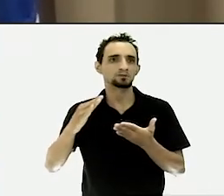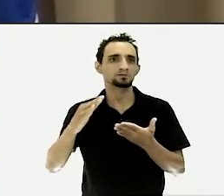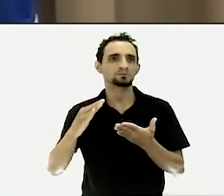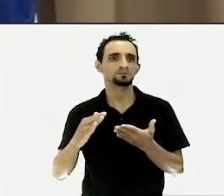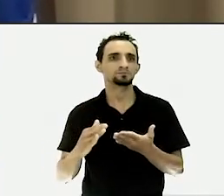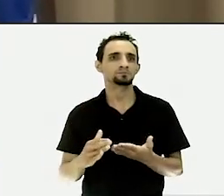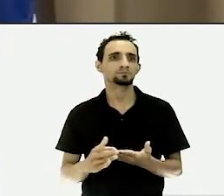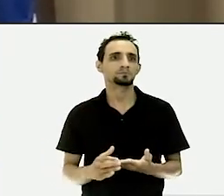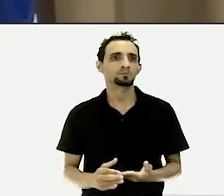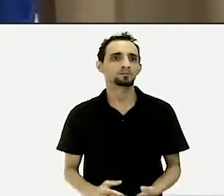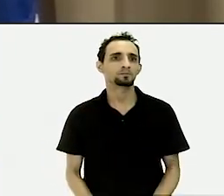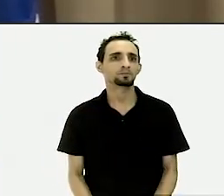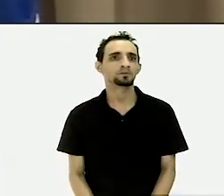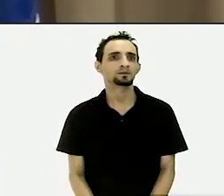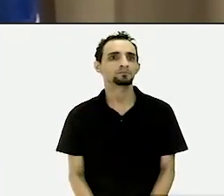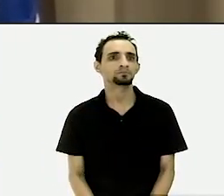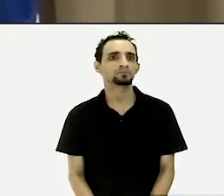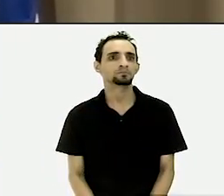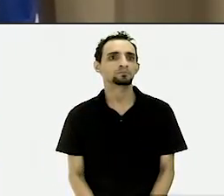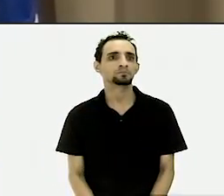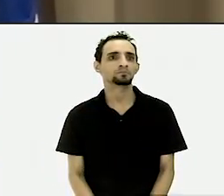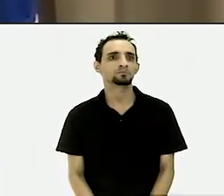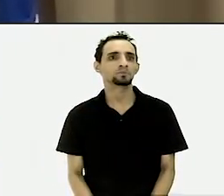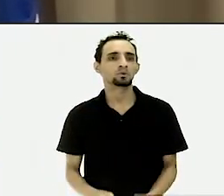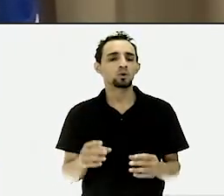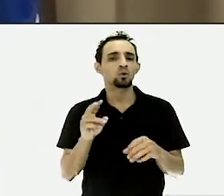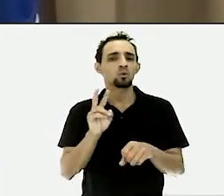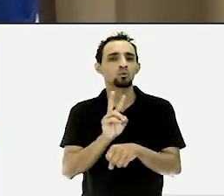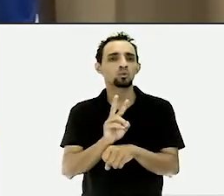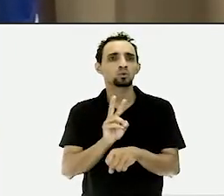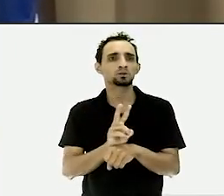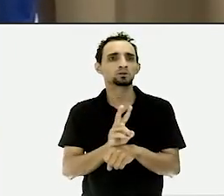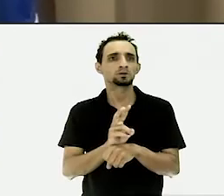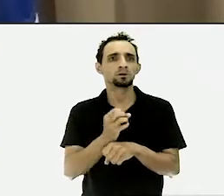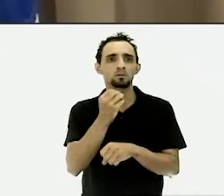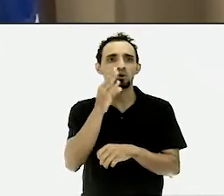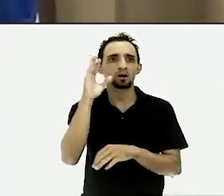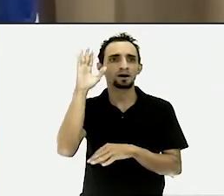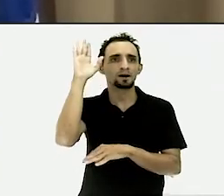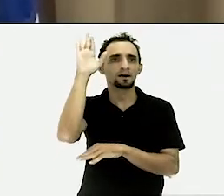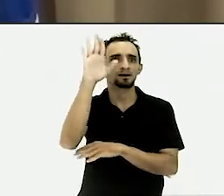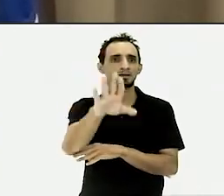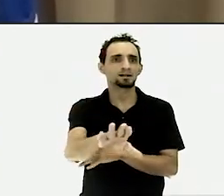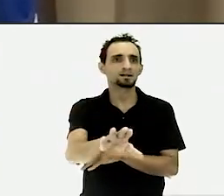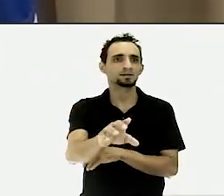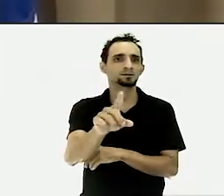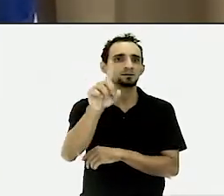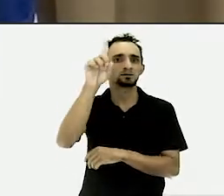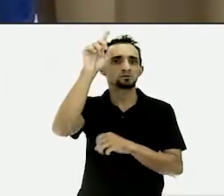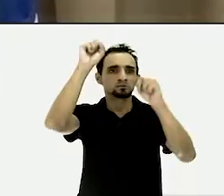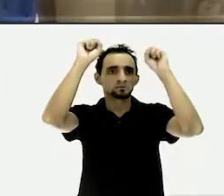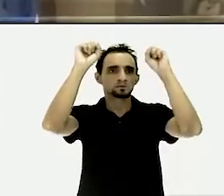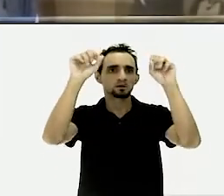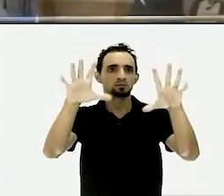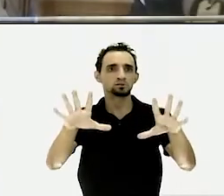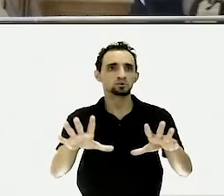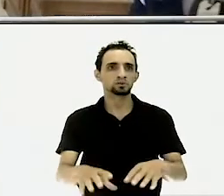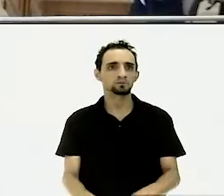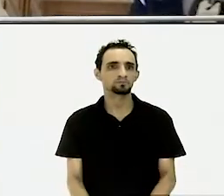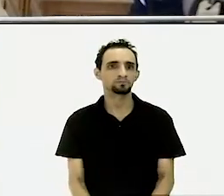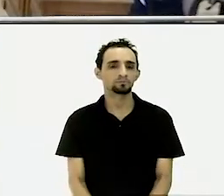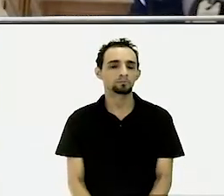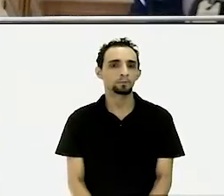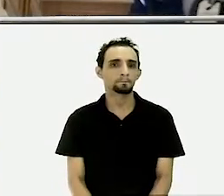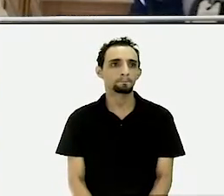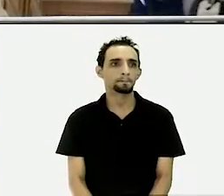relação a 7 de setembro, mas tome cuidado, tá bom? Um abraço a todos. Neto, obrigado por ter vindo na Câmara. Venham sempre. E